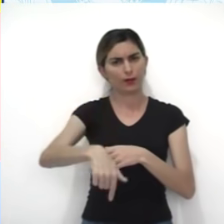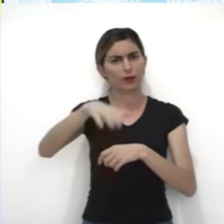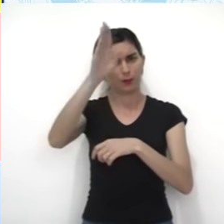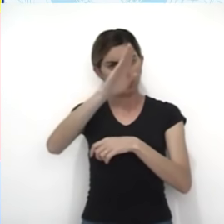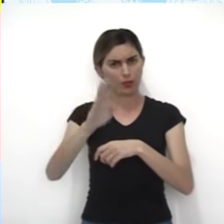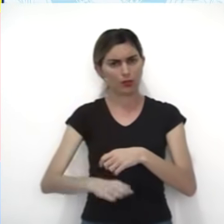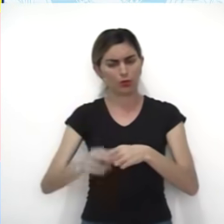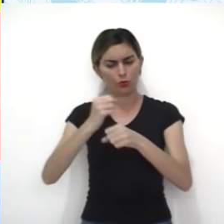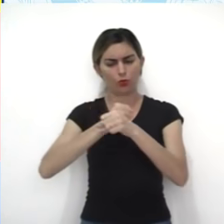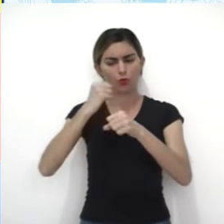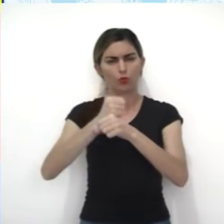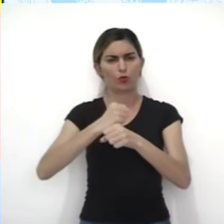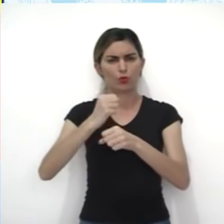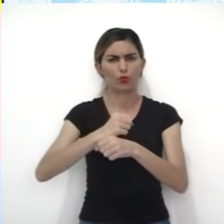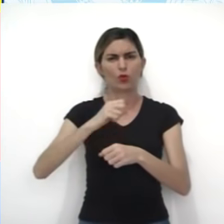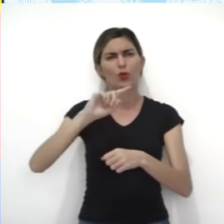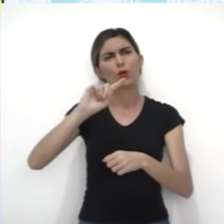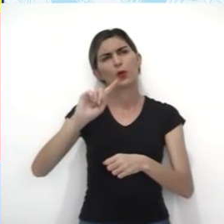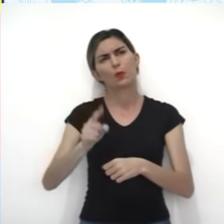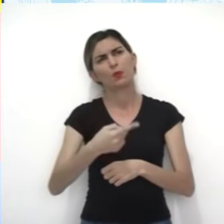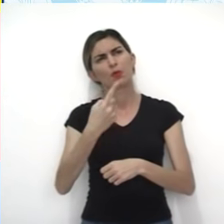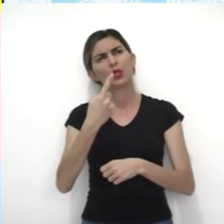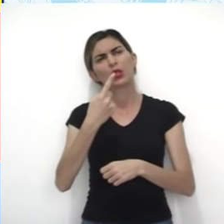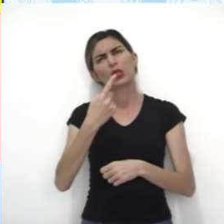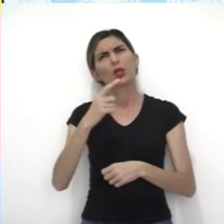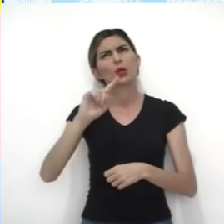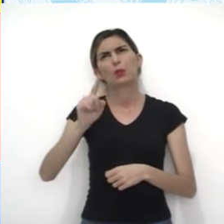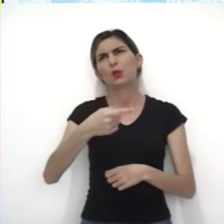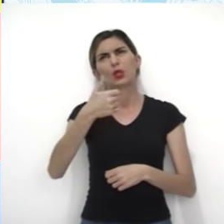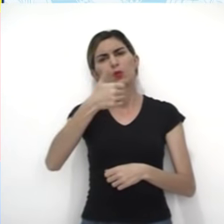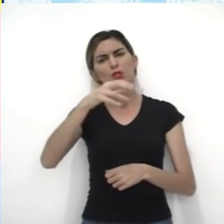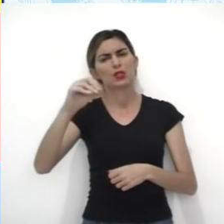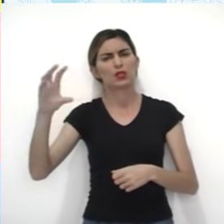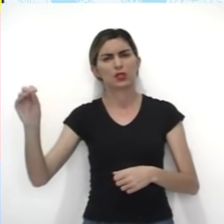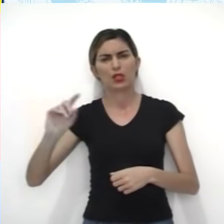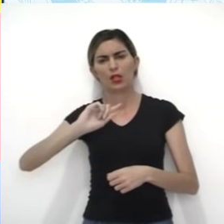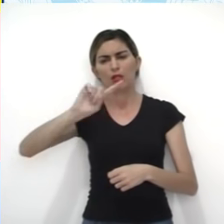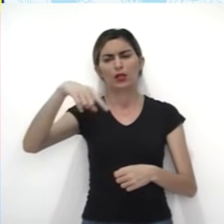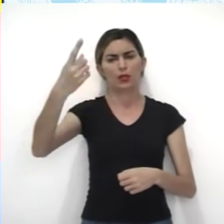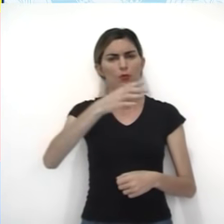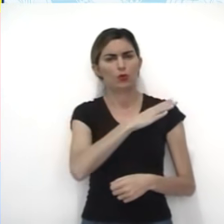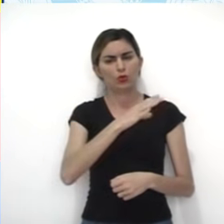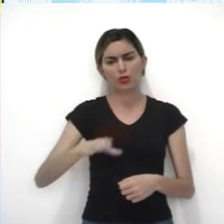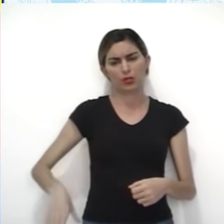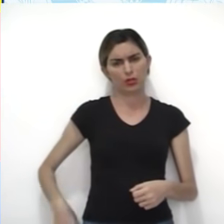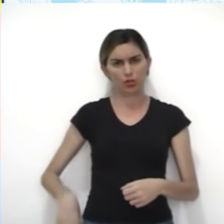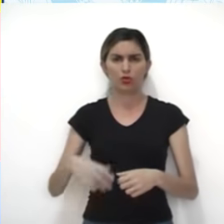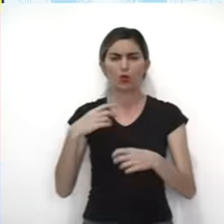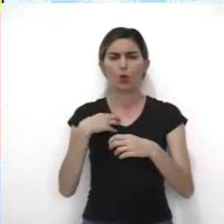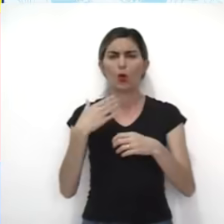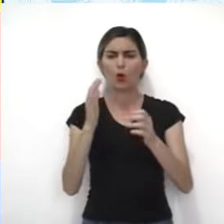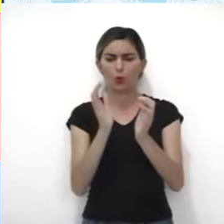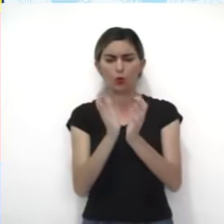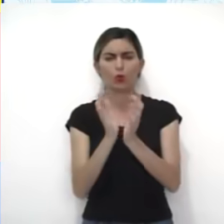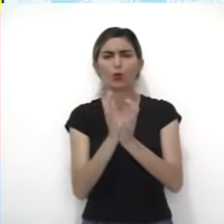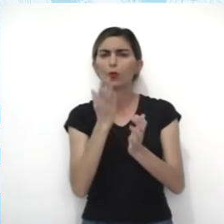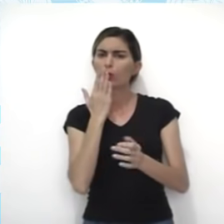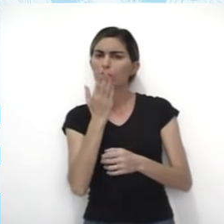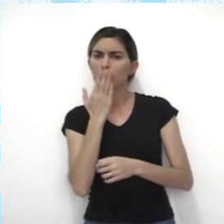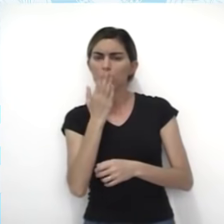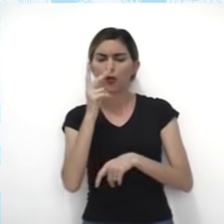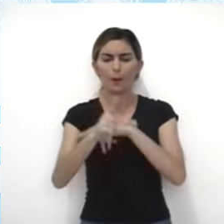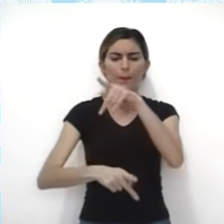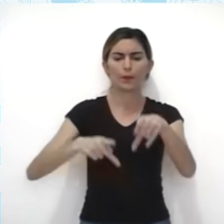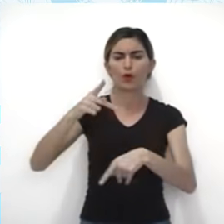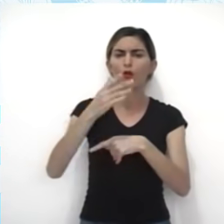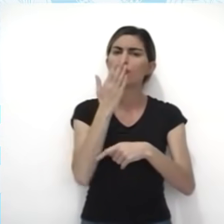aqui no brasil foi construído por volta de mil e mil e cem depois de cristo pelos nossos povos indígenas